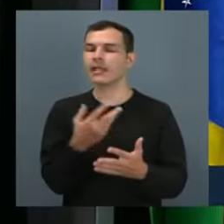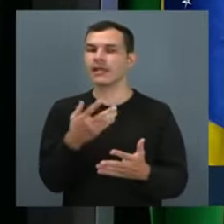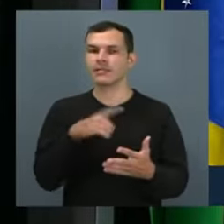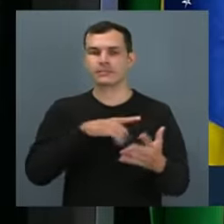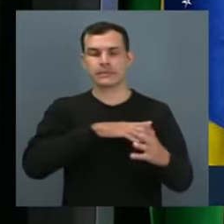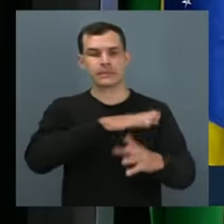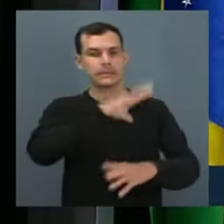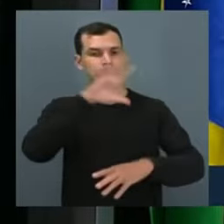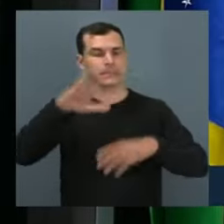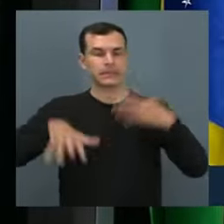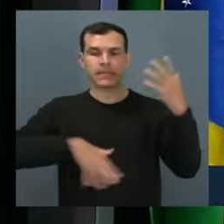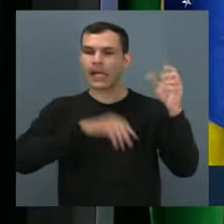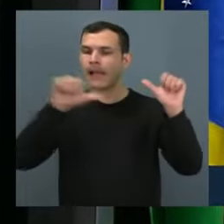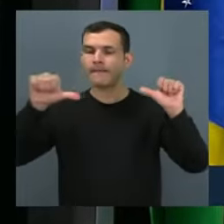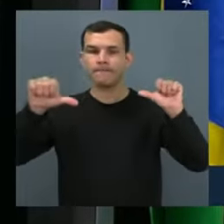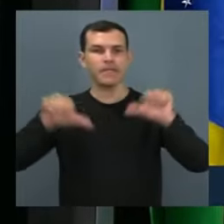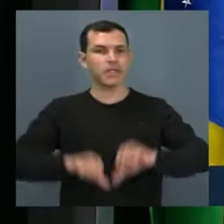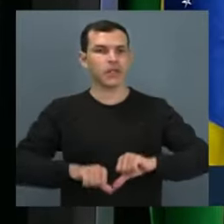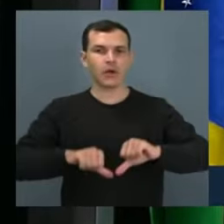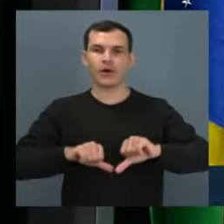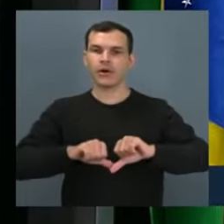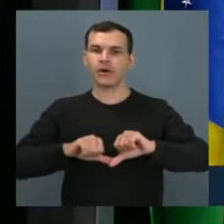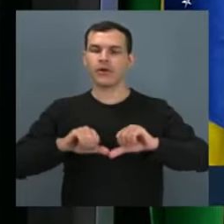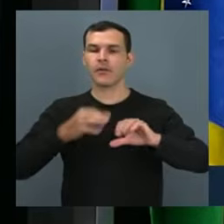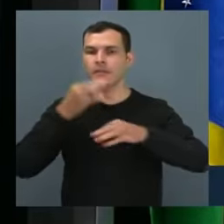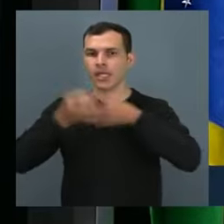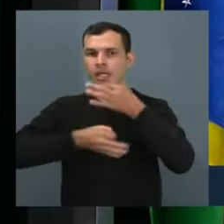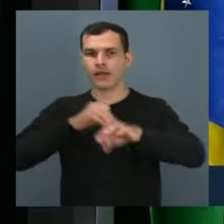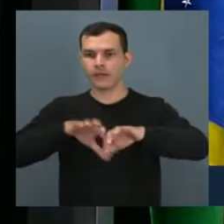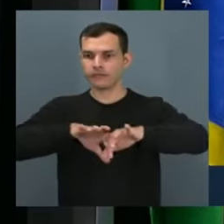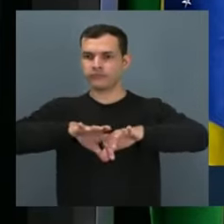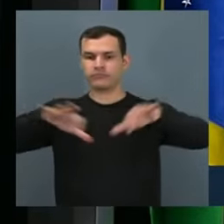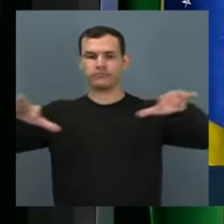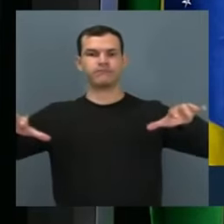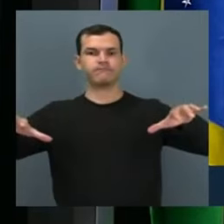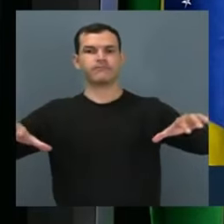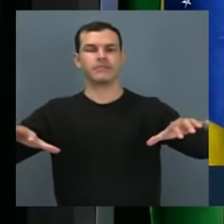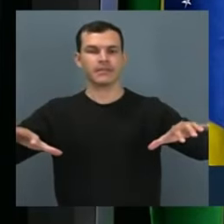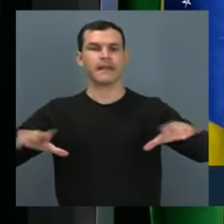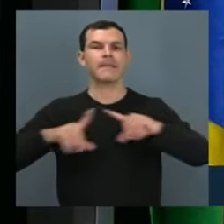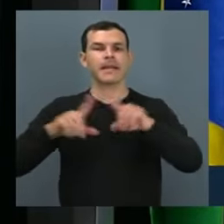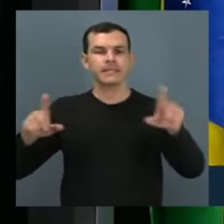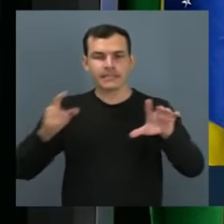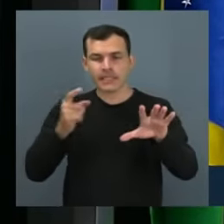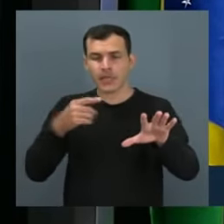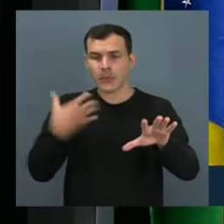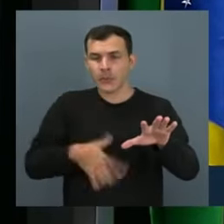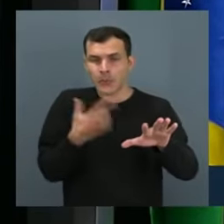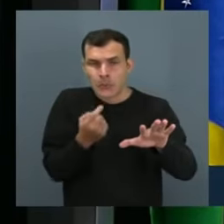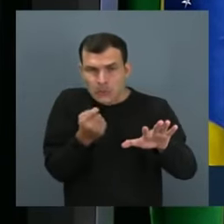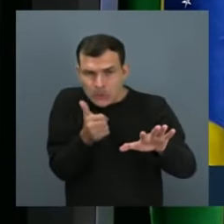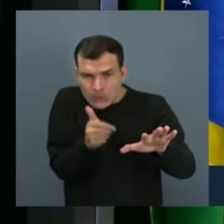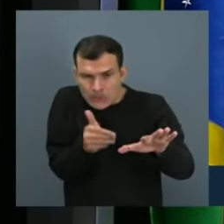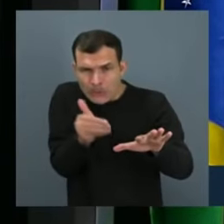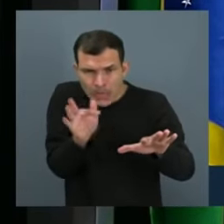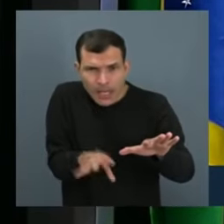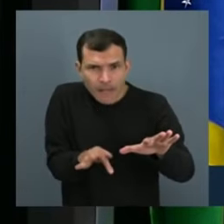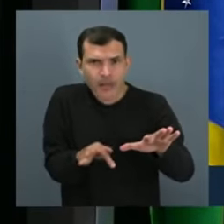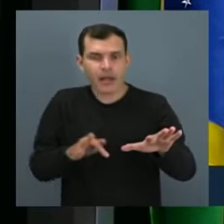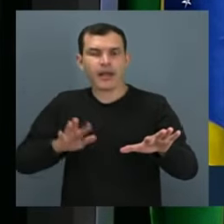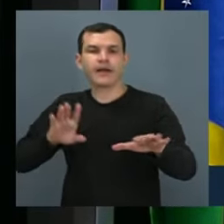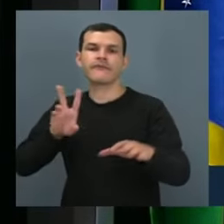Ele foi incoerente. Deixou para jogar no último minuto, apaga a luz e vota contra a vida.